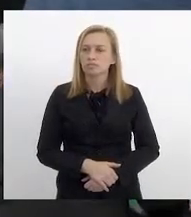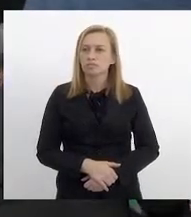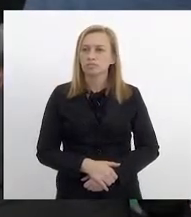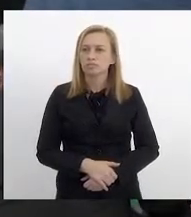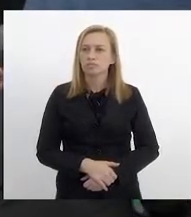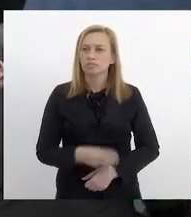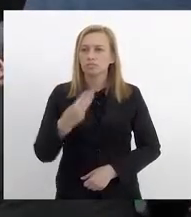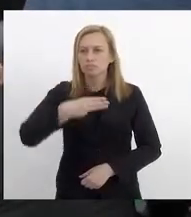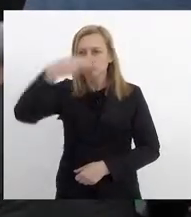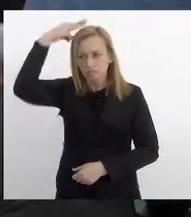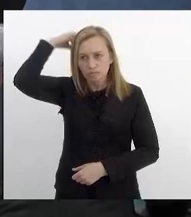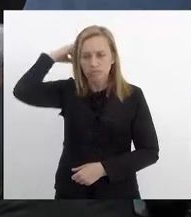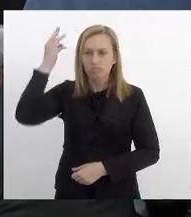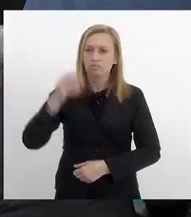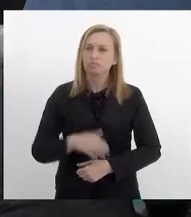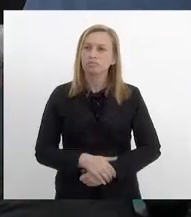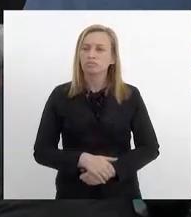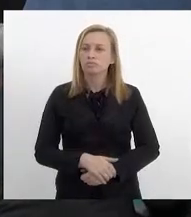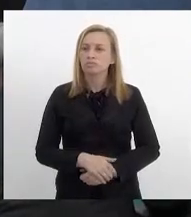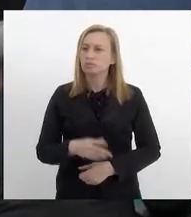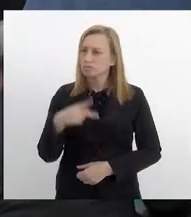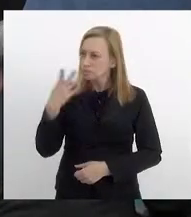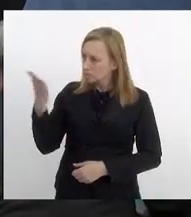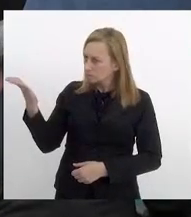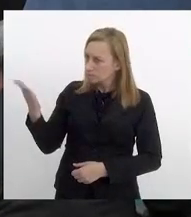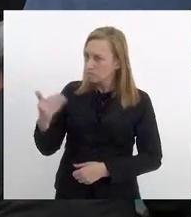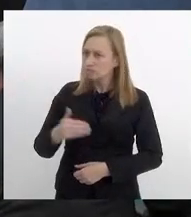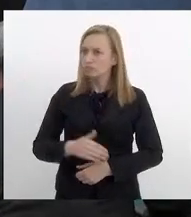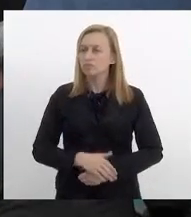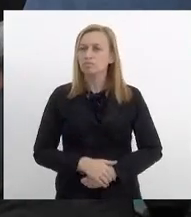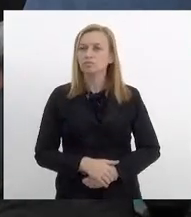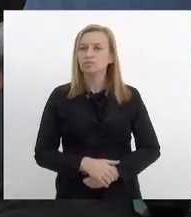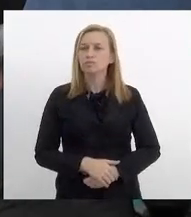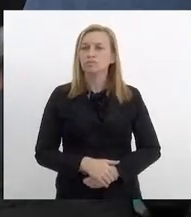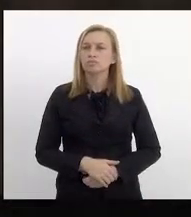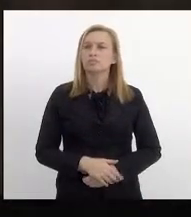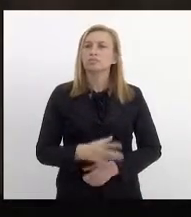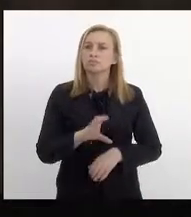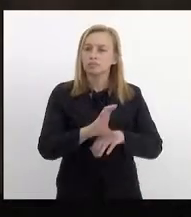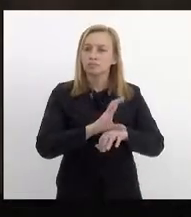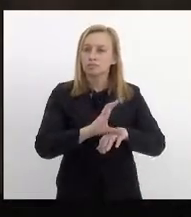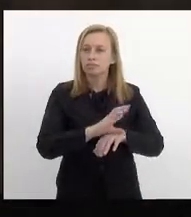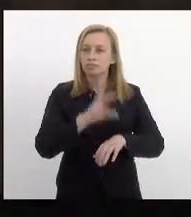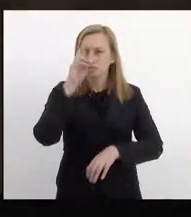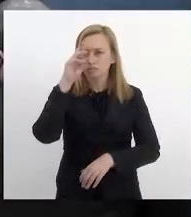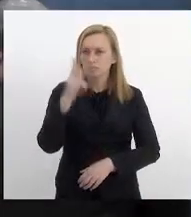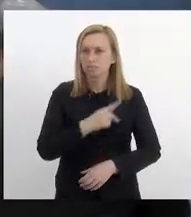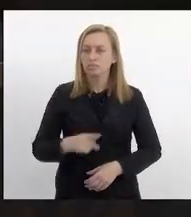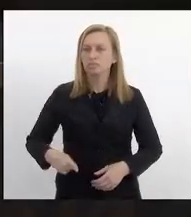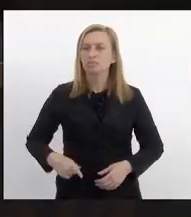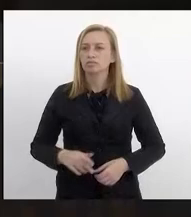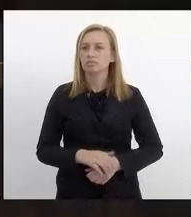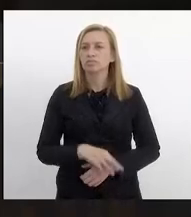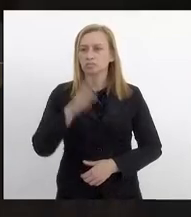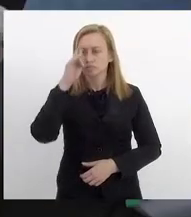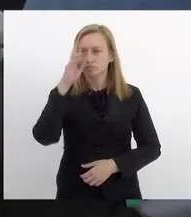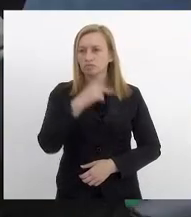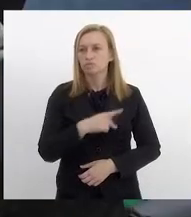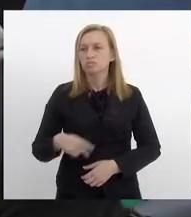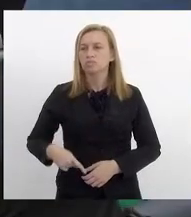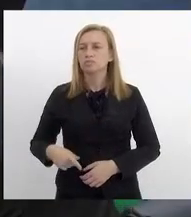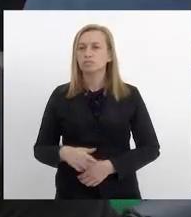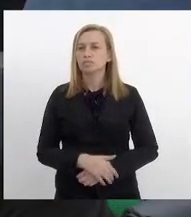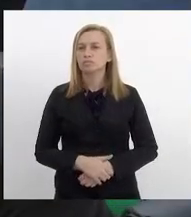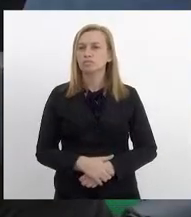Márcio, parecer. O parecer é pela constitucionalidade, presidente. Senhor presidente.